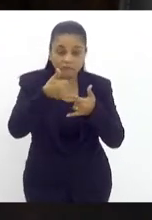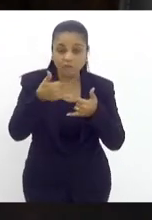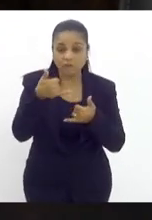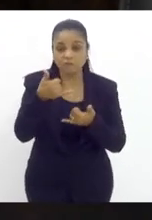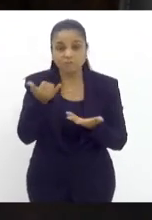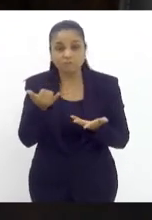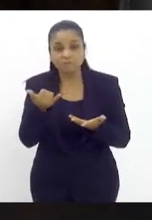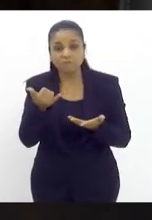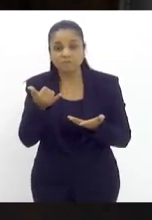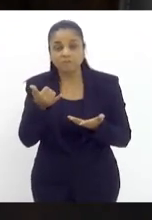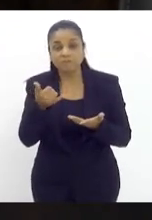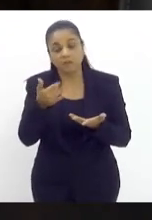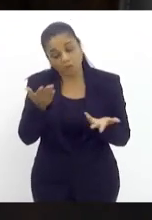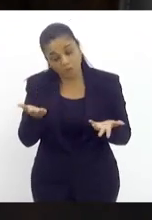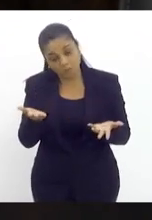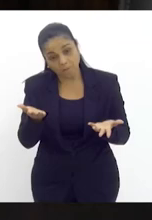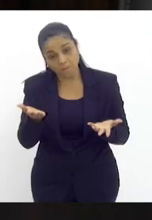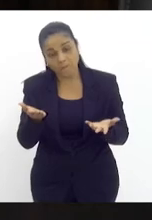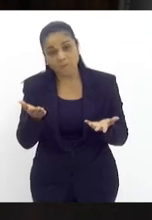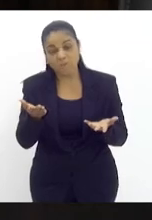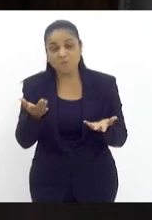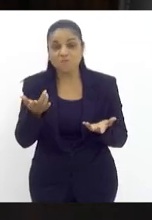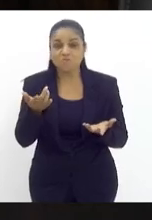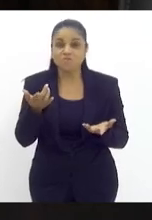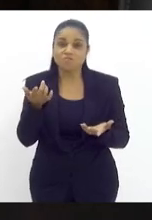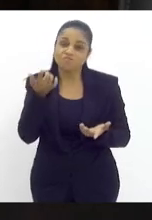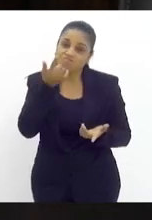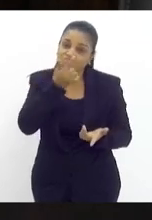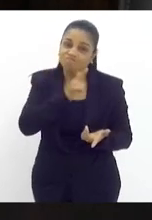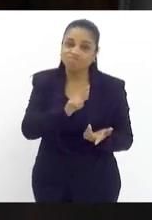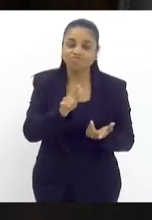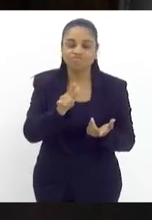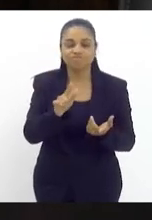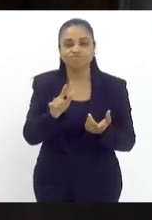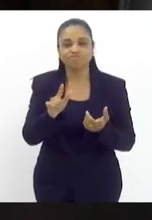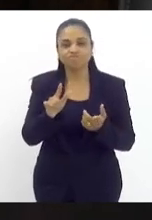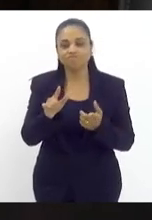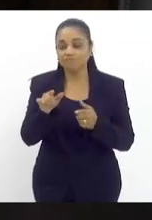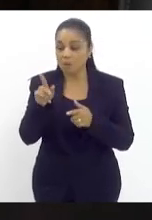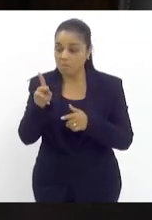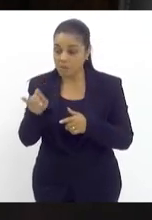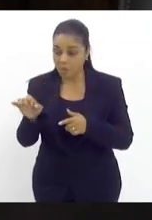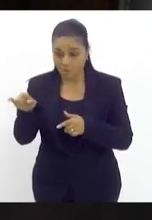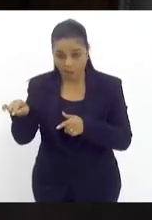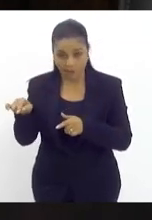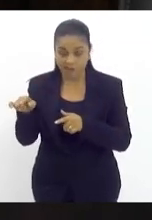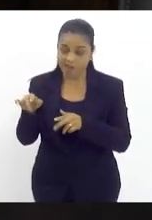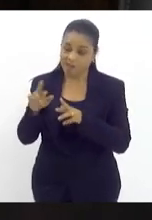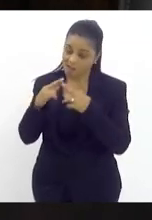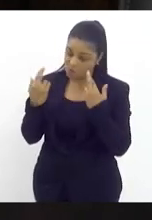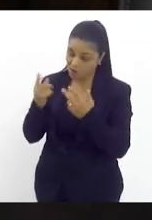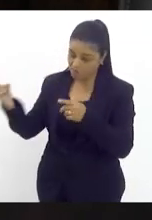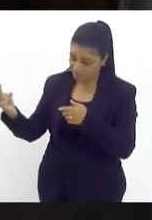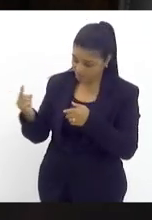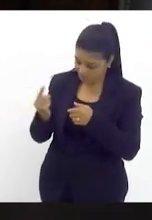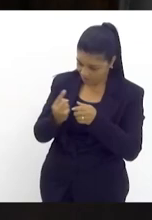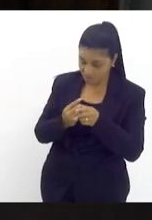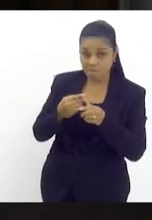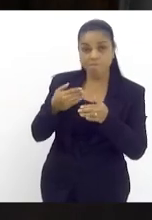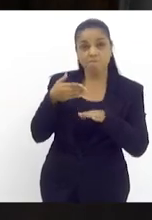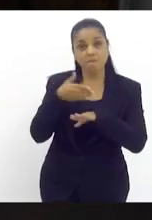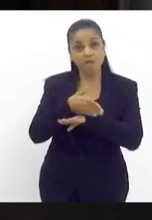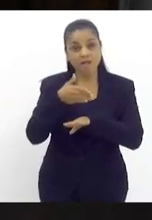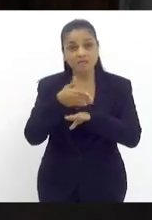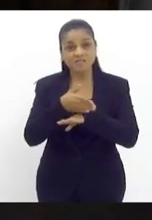Então, é conseguir, né, tirar esse pai desse lugar,